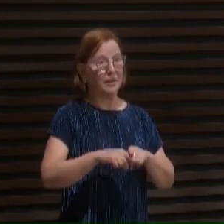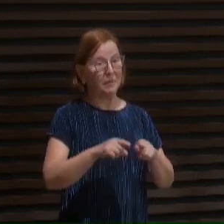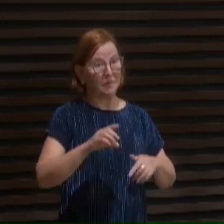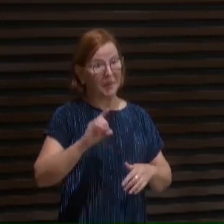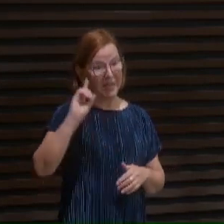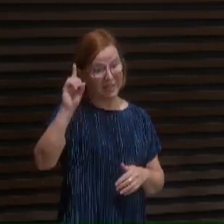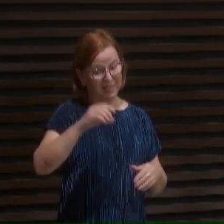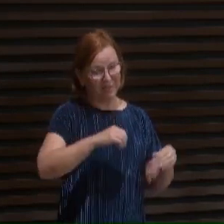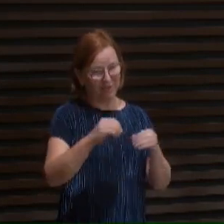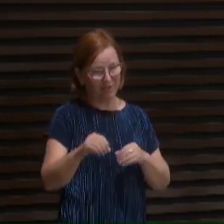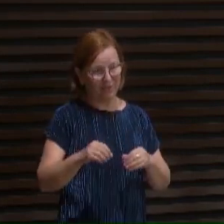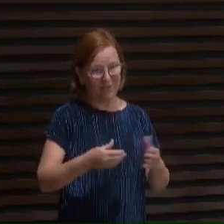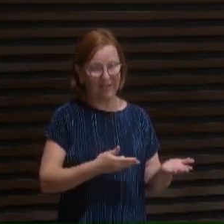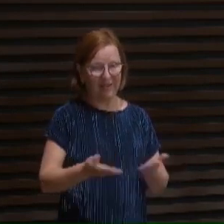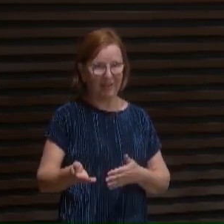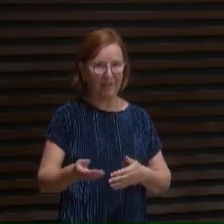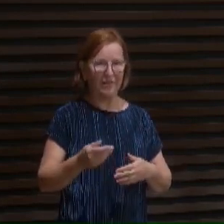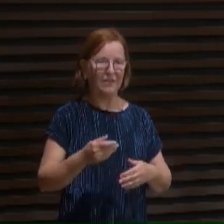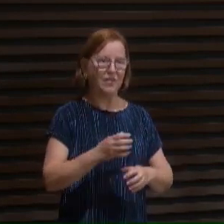deserto. Lá no deserto, Deus